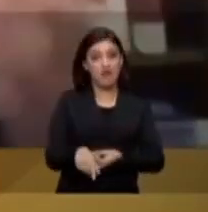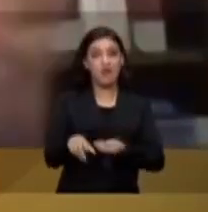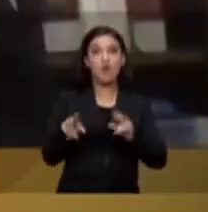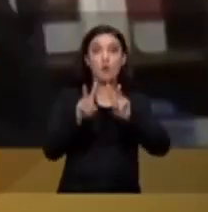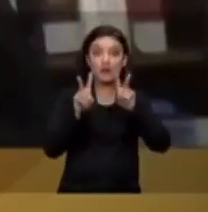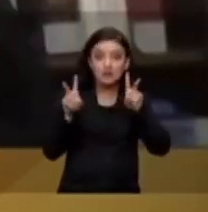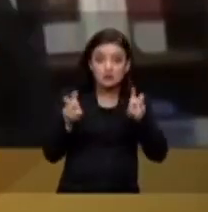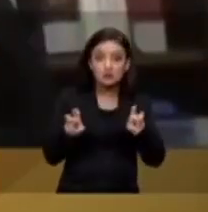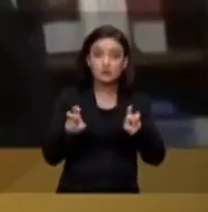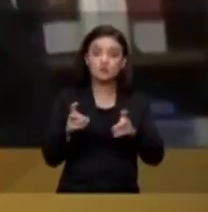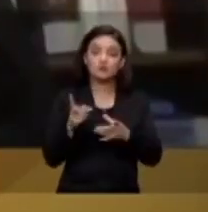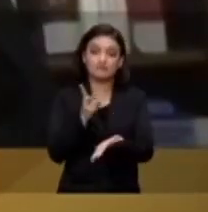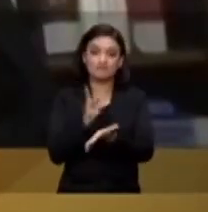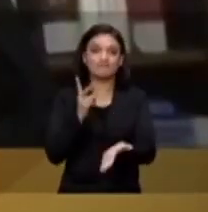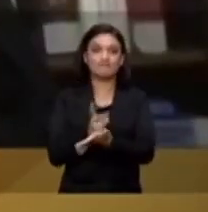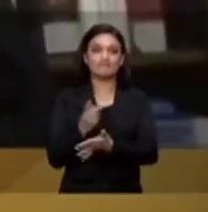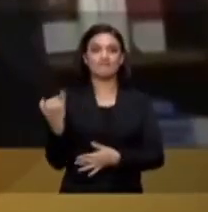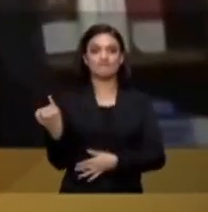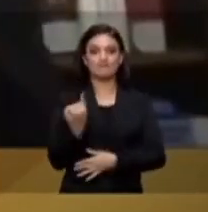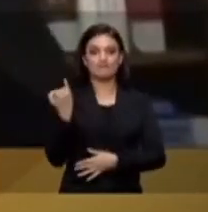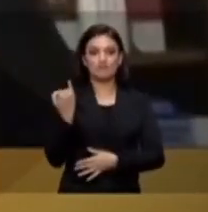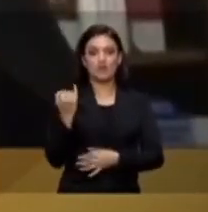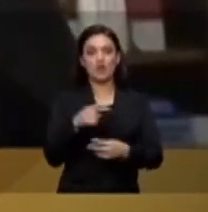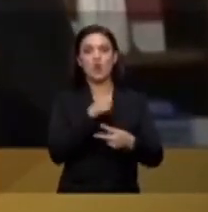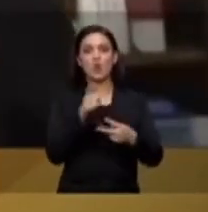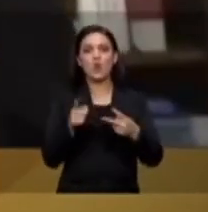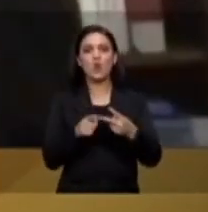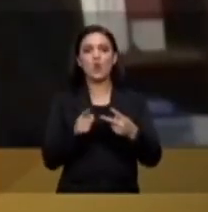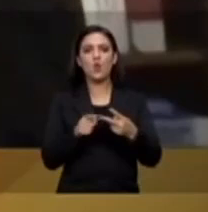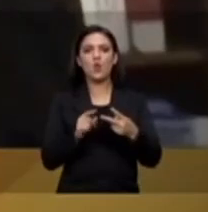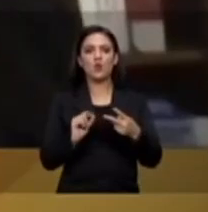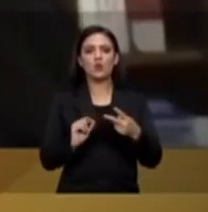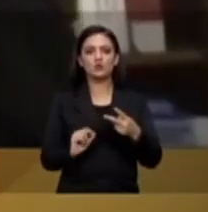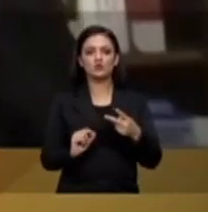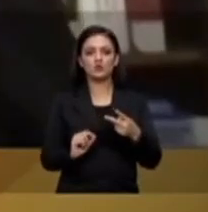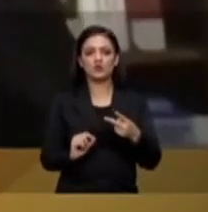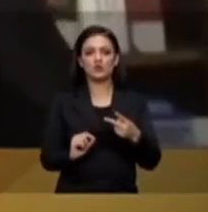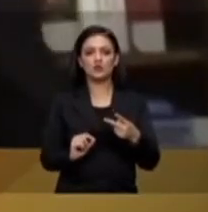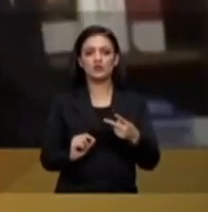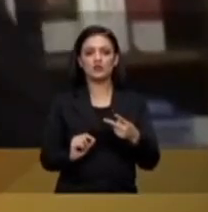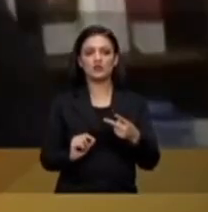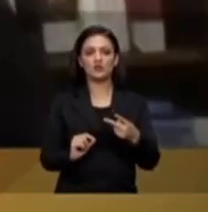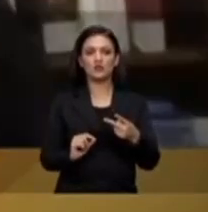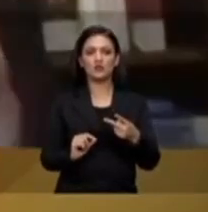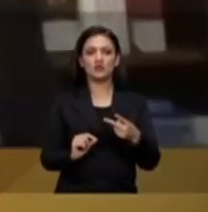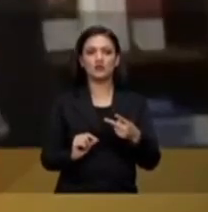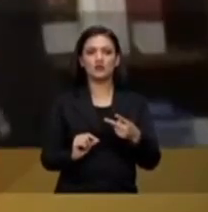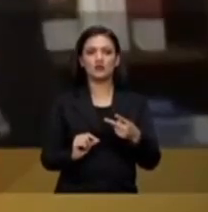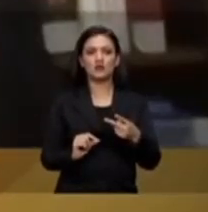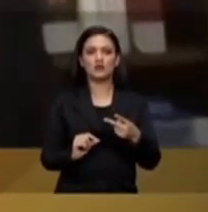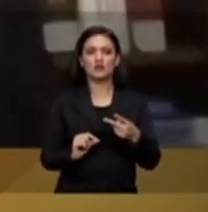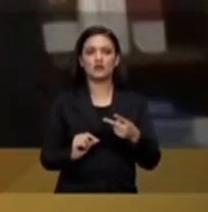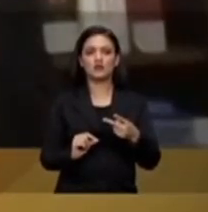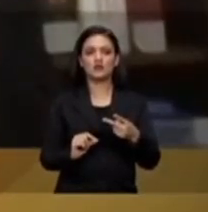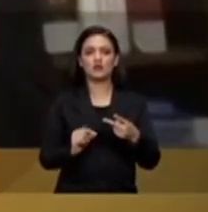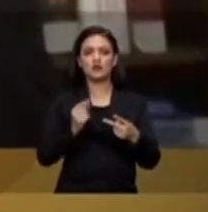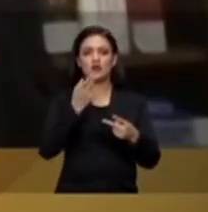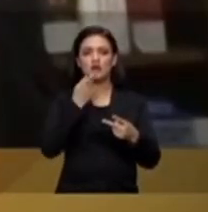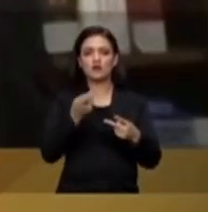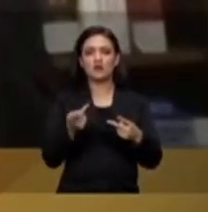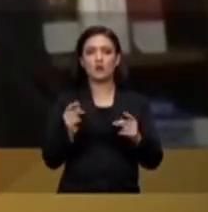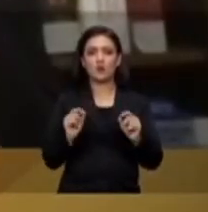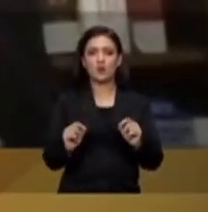questão realmente importante. E a outra questão que Sua Excelência trouxe foi uma